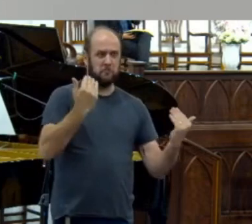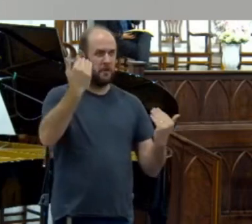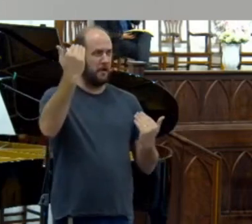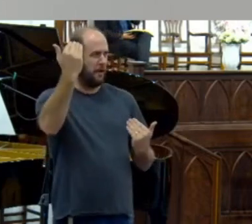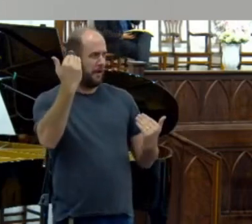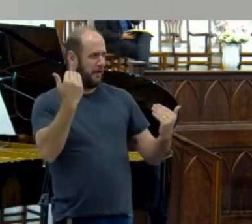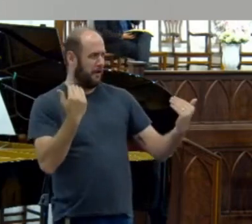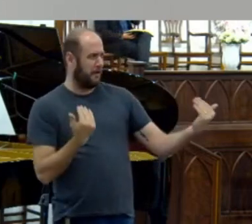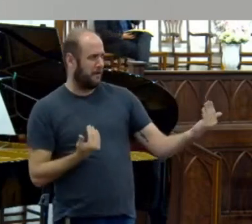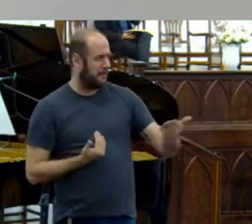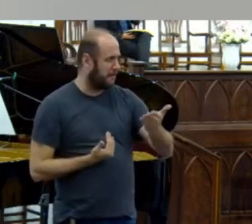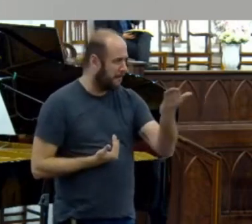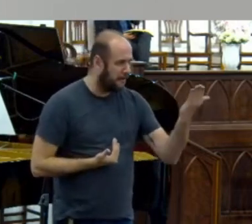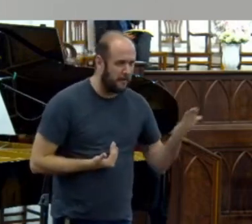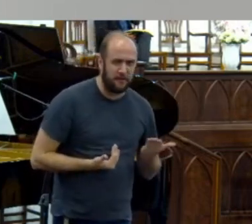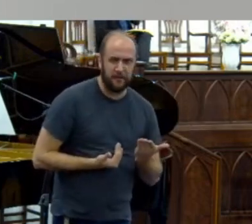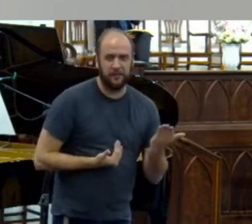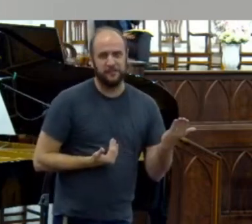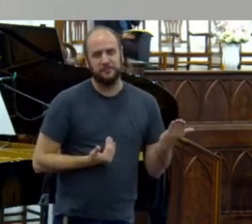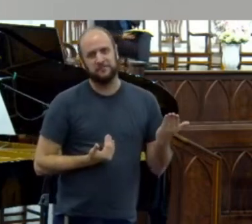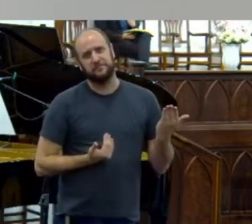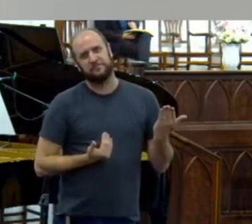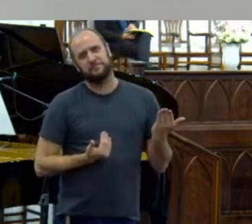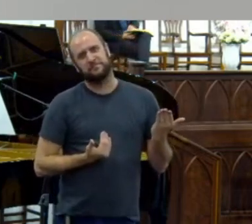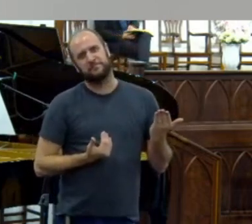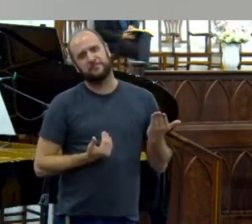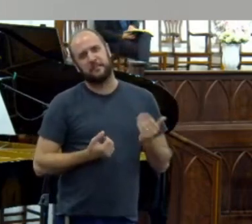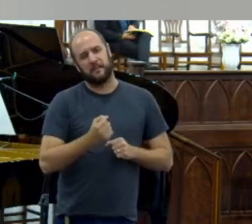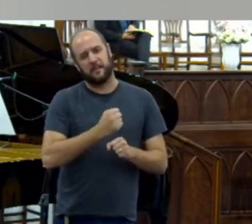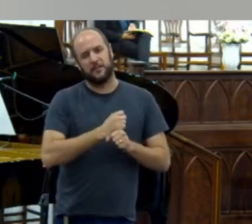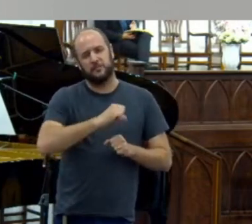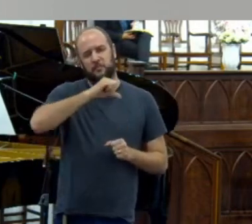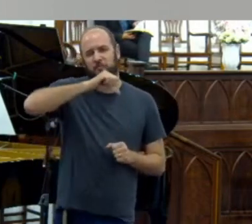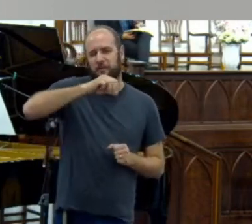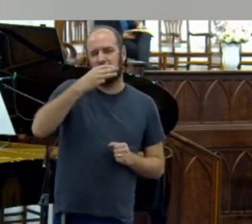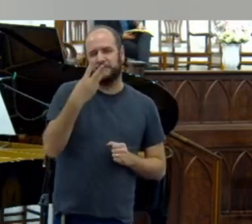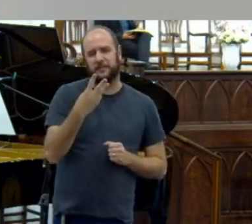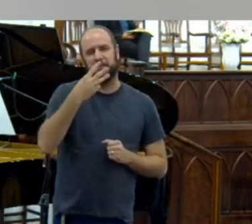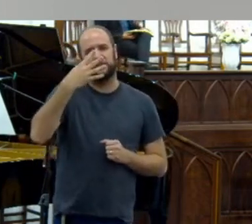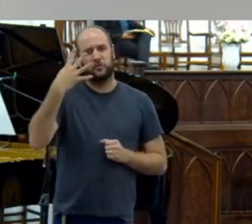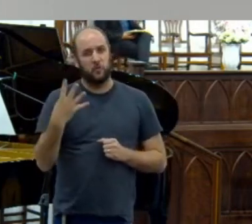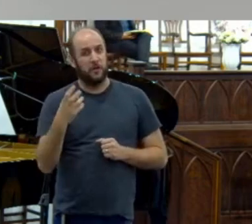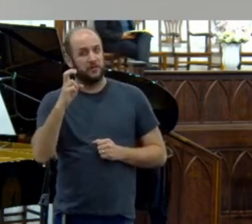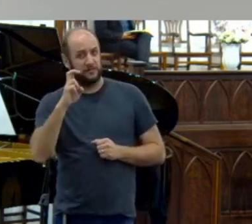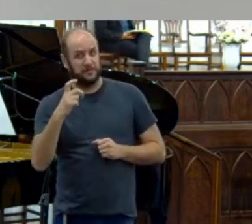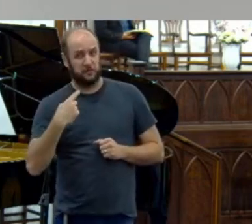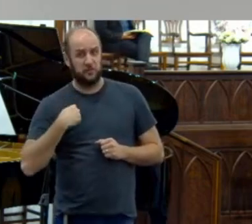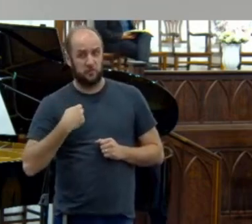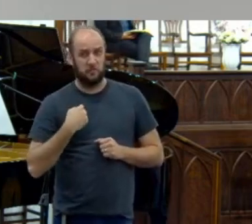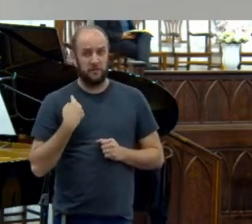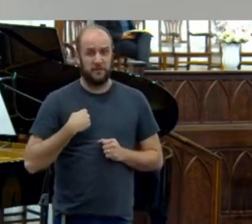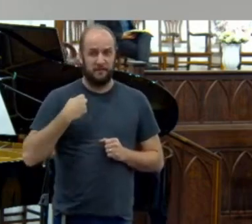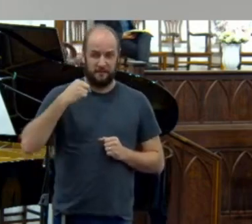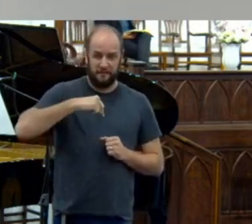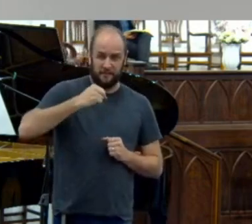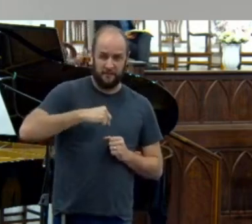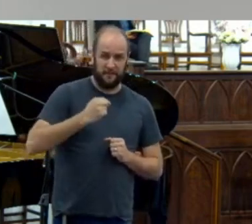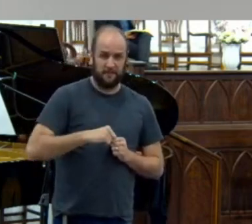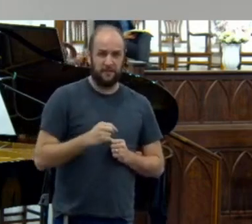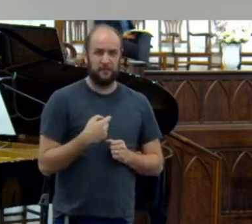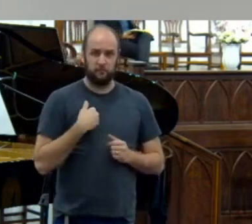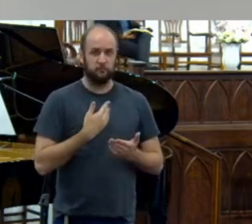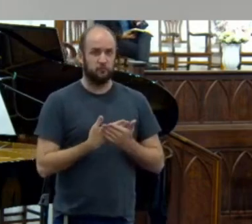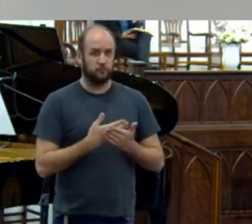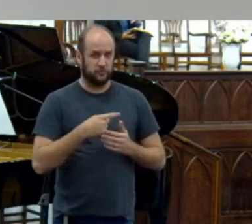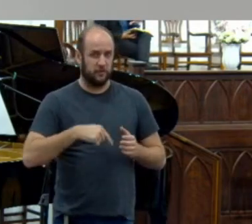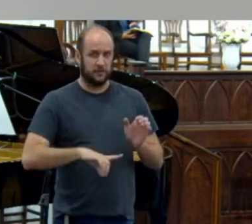Deus com vocês. Nos anos 93, 4 e 5, eu gastei boa parte, e quem foi aluno meu